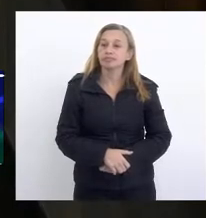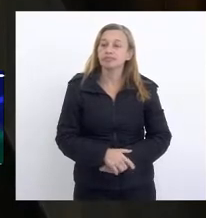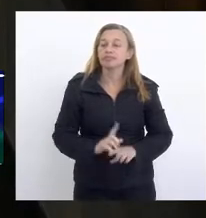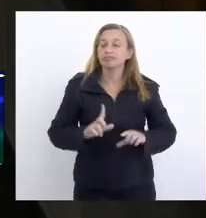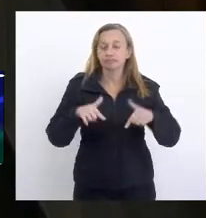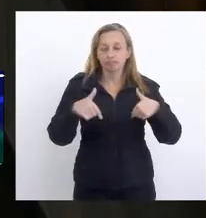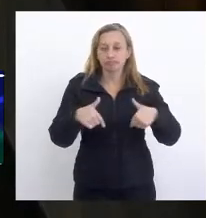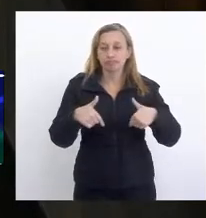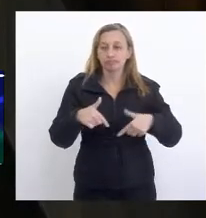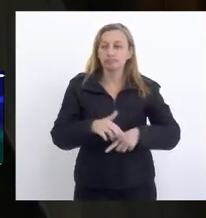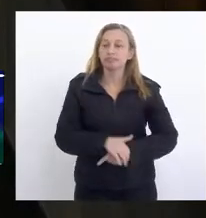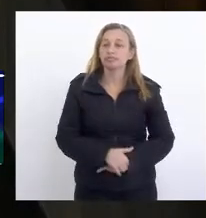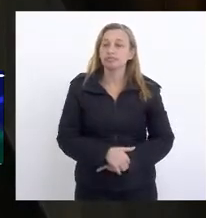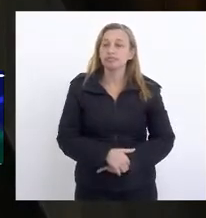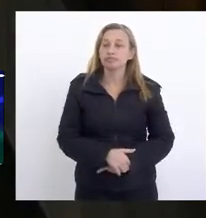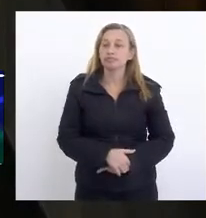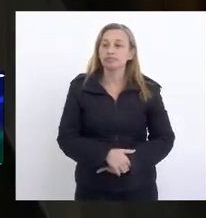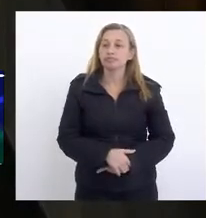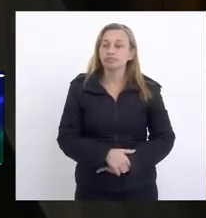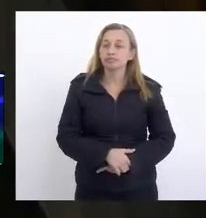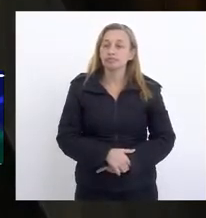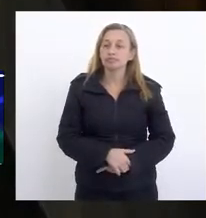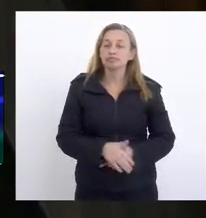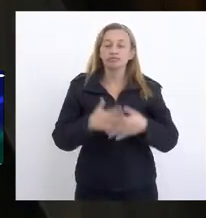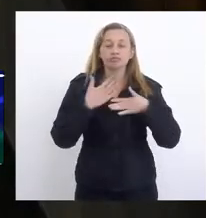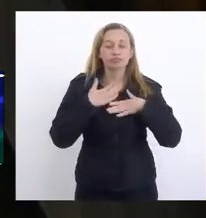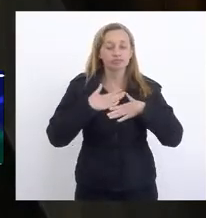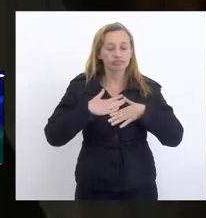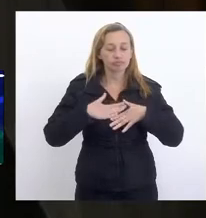agir com muita